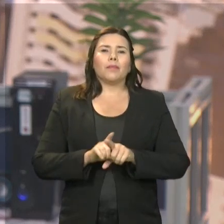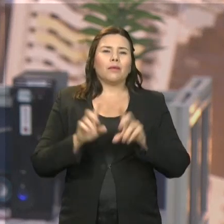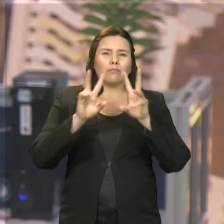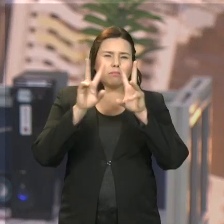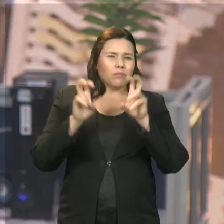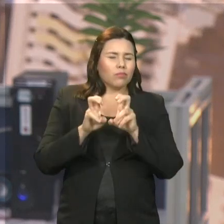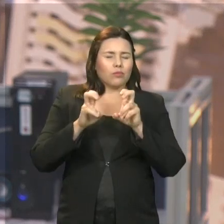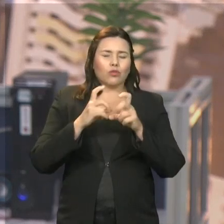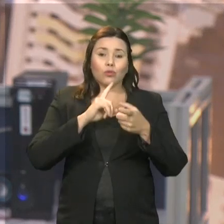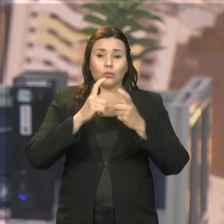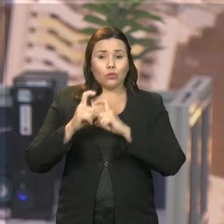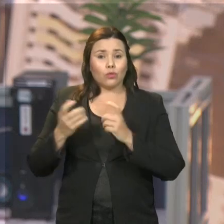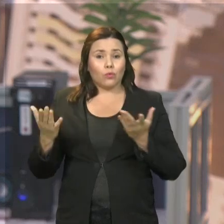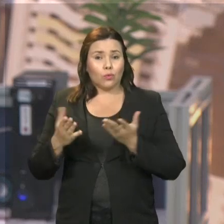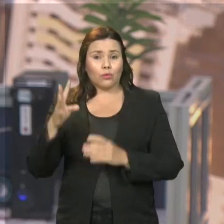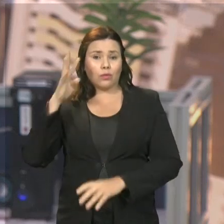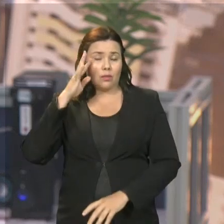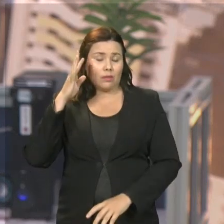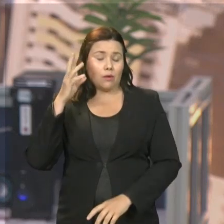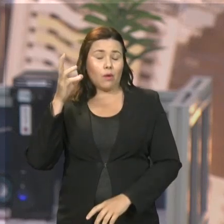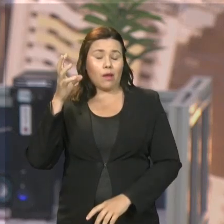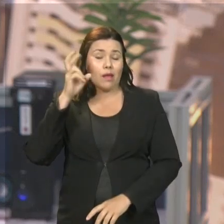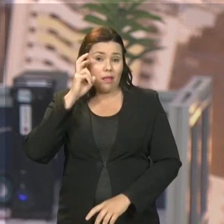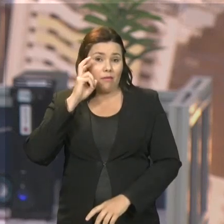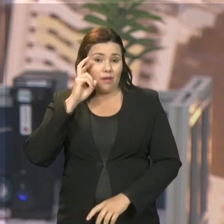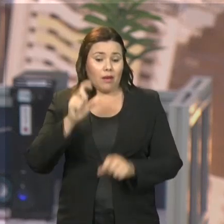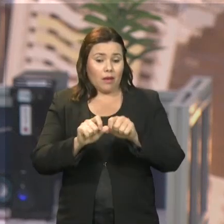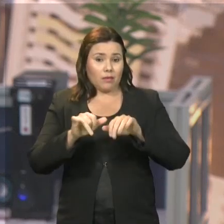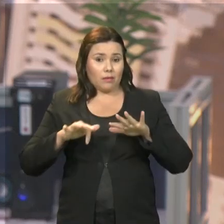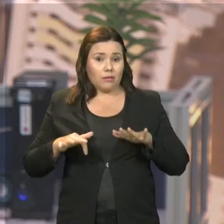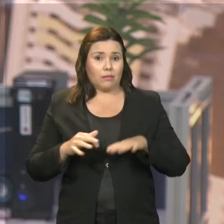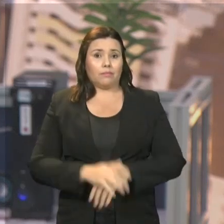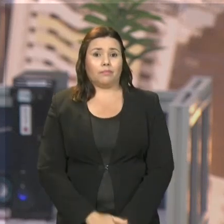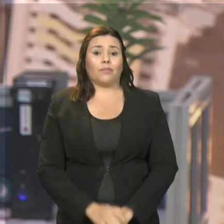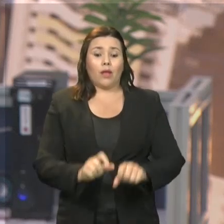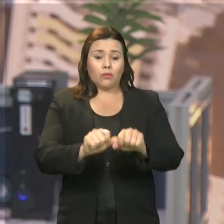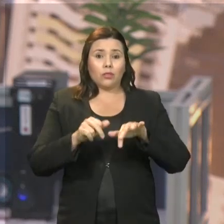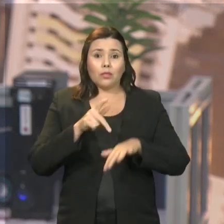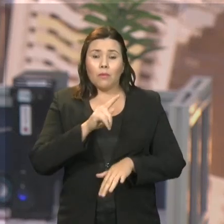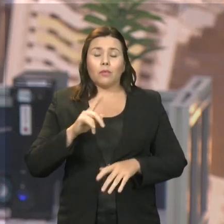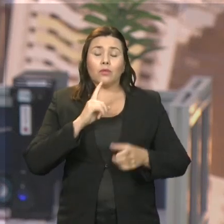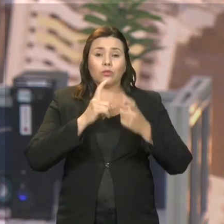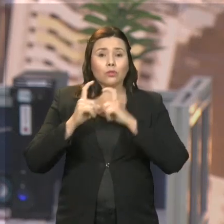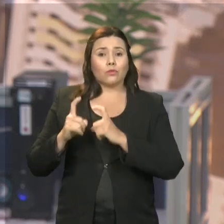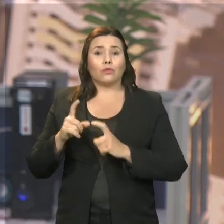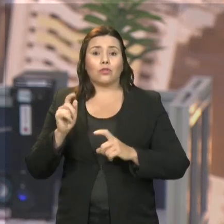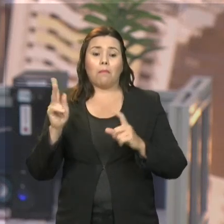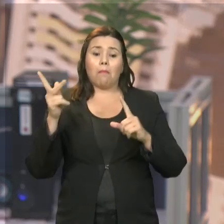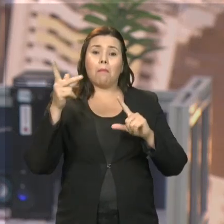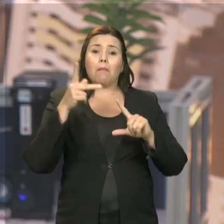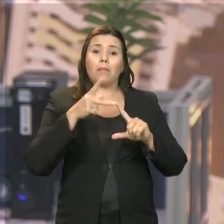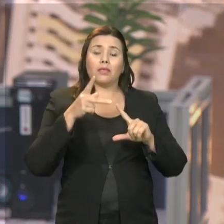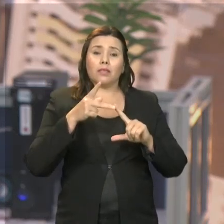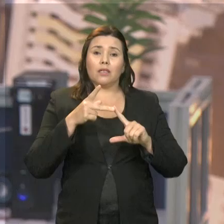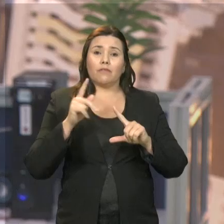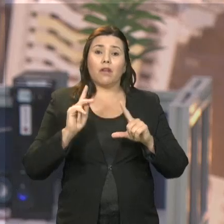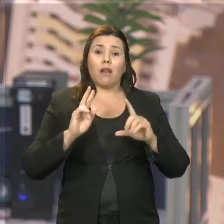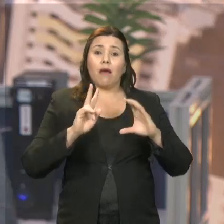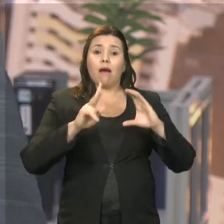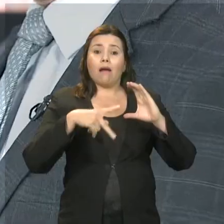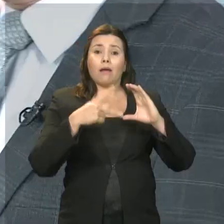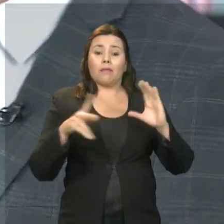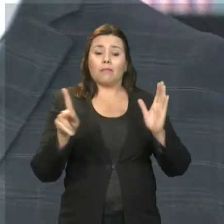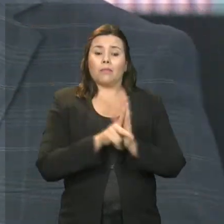plenária desta quinta-feira. A audiência pública discute projeto do passe livre estudantil na Câmara de Vereadores de São Luís.